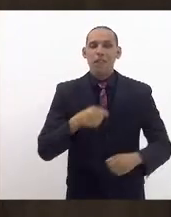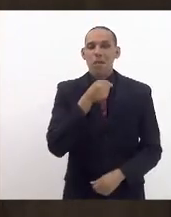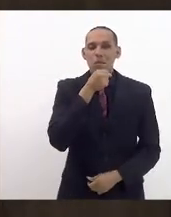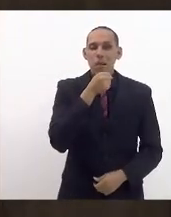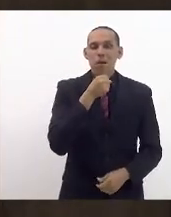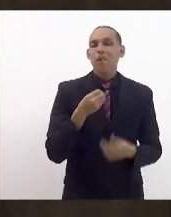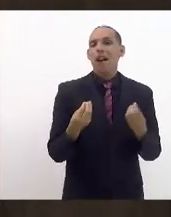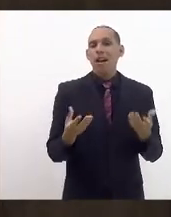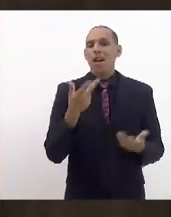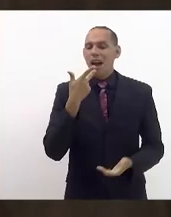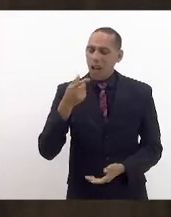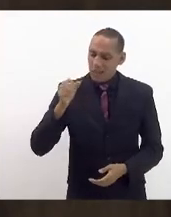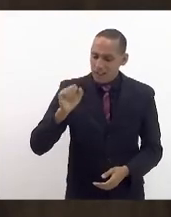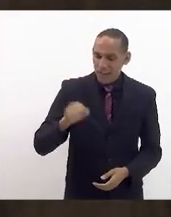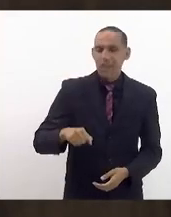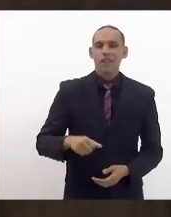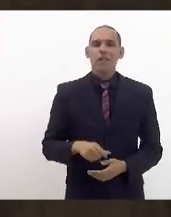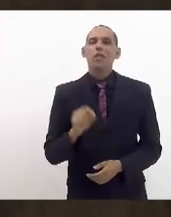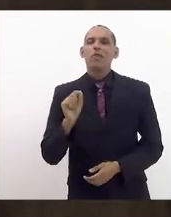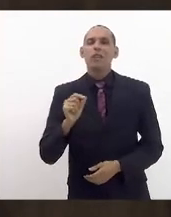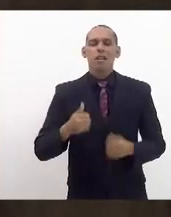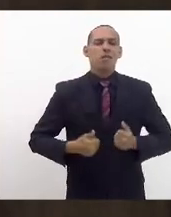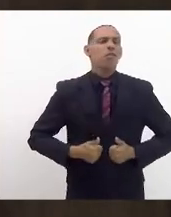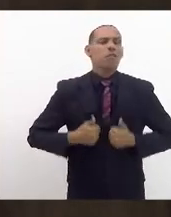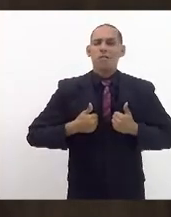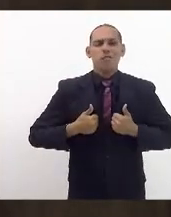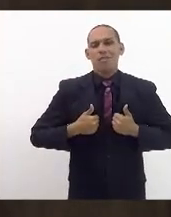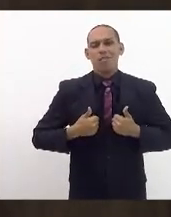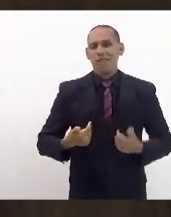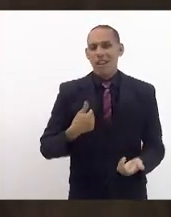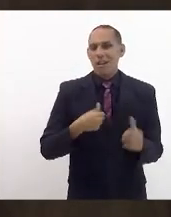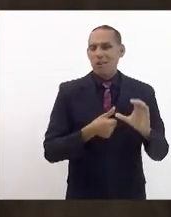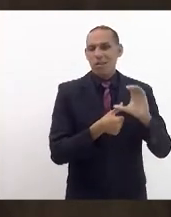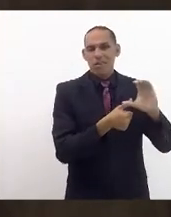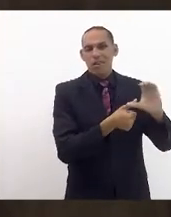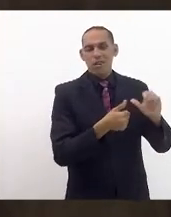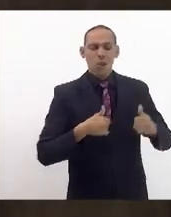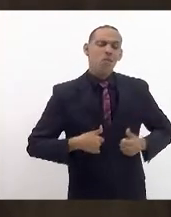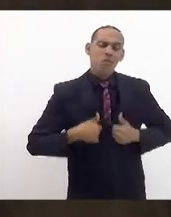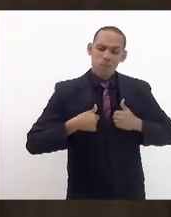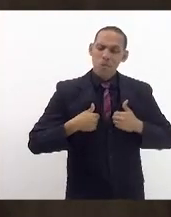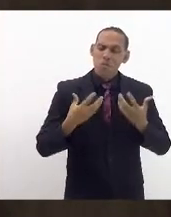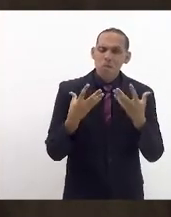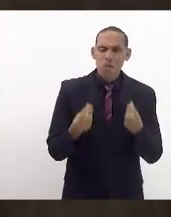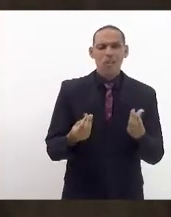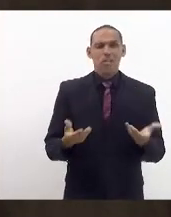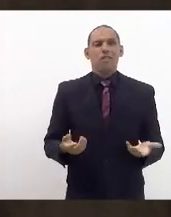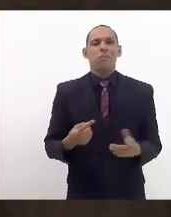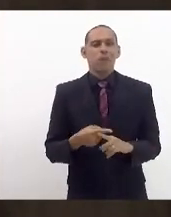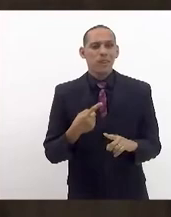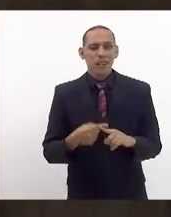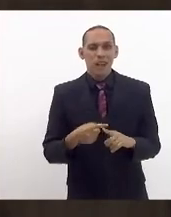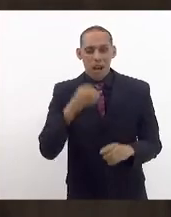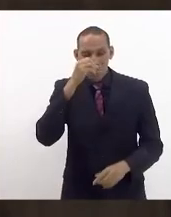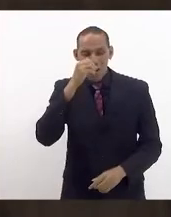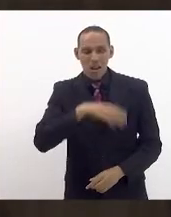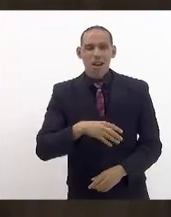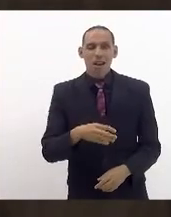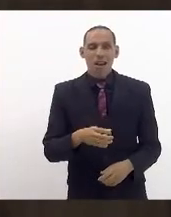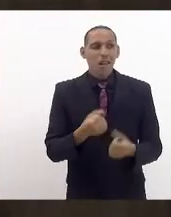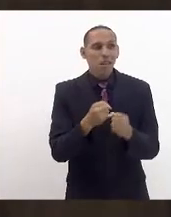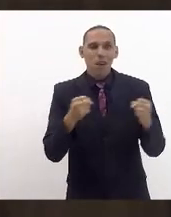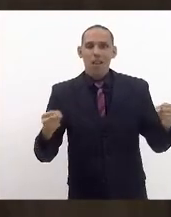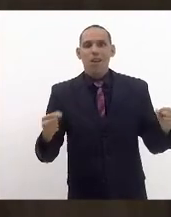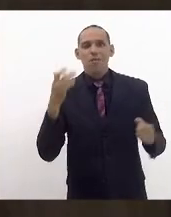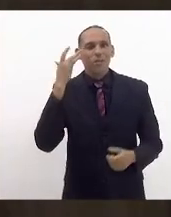para falar sim. Muito orgulho de ser comunista, muito mesmo. Porque a ignorância é tanta que